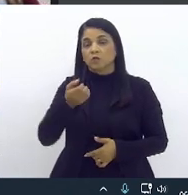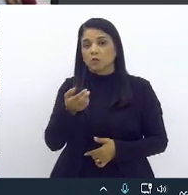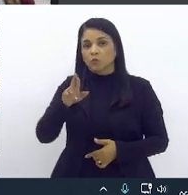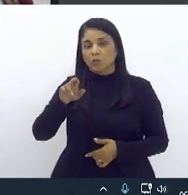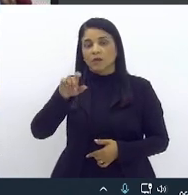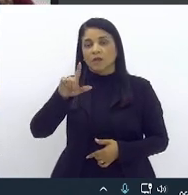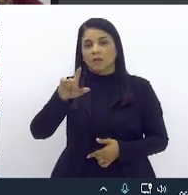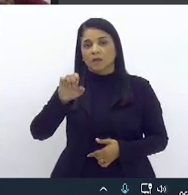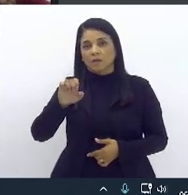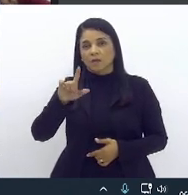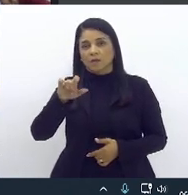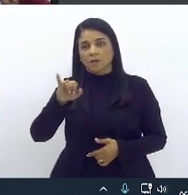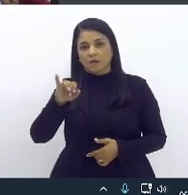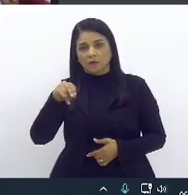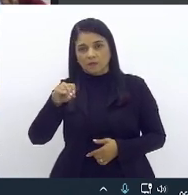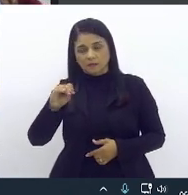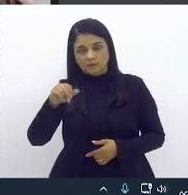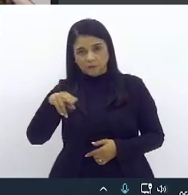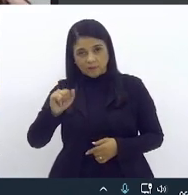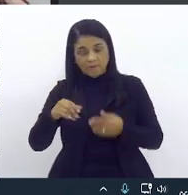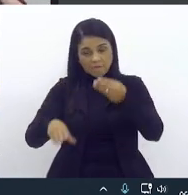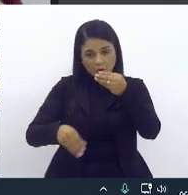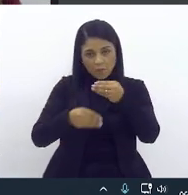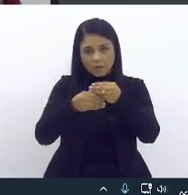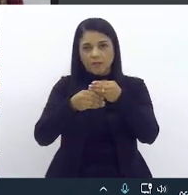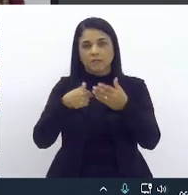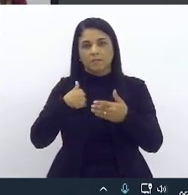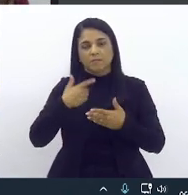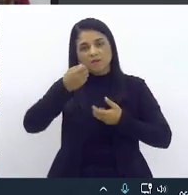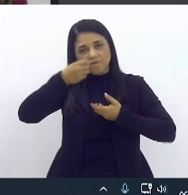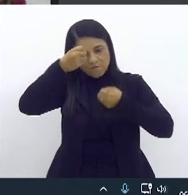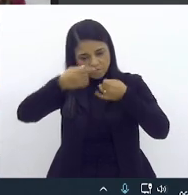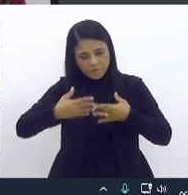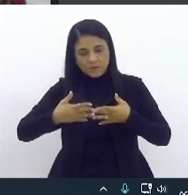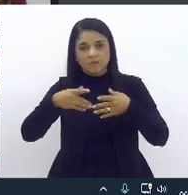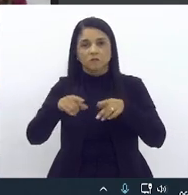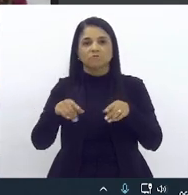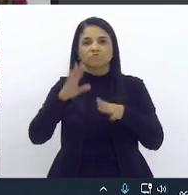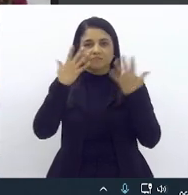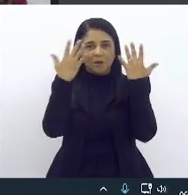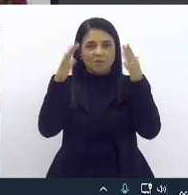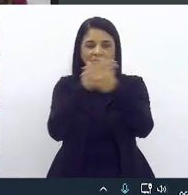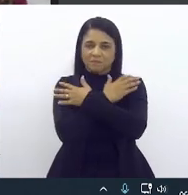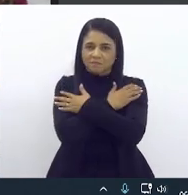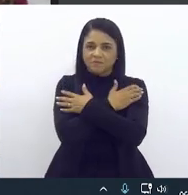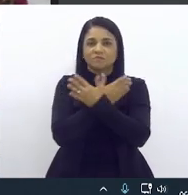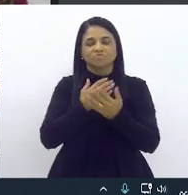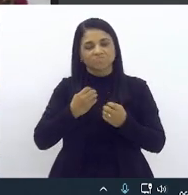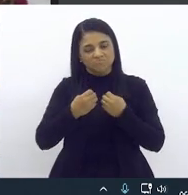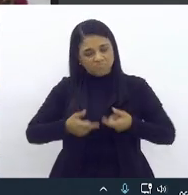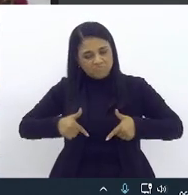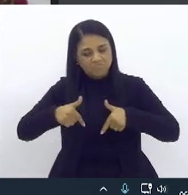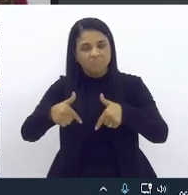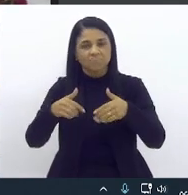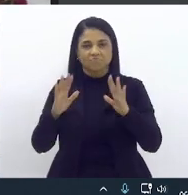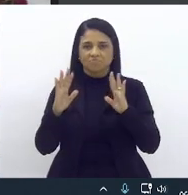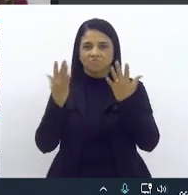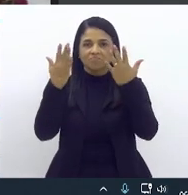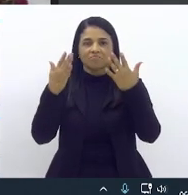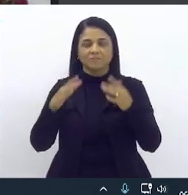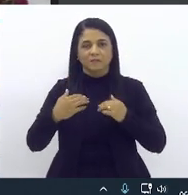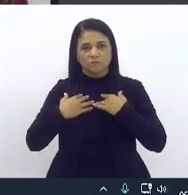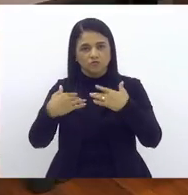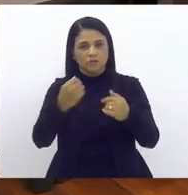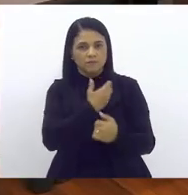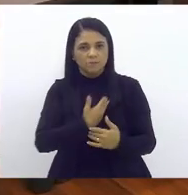muita capacidade aí a minha intervenção. Uma saudação, um grande abraço a todos e todas, parabéns pela iniciativa dessa audiência pública. Muito